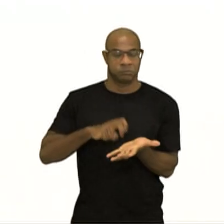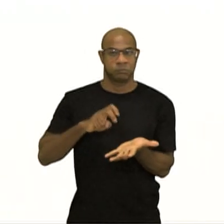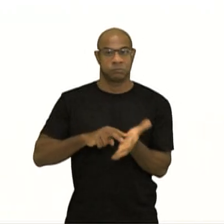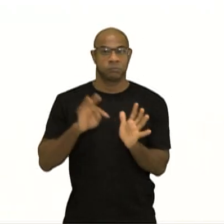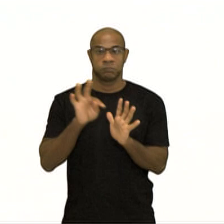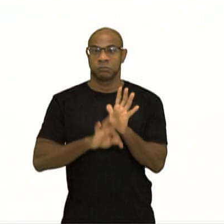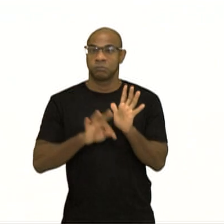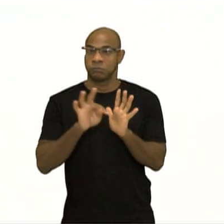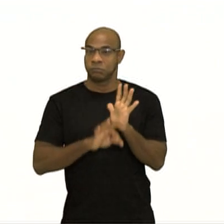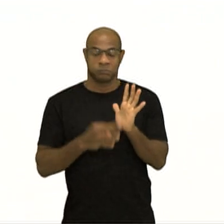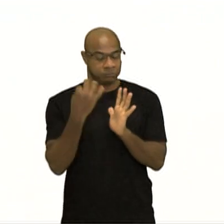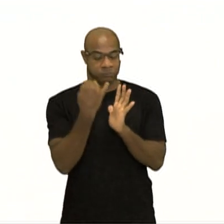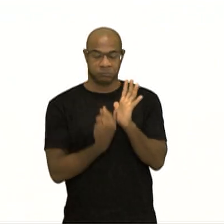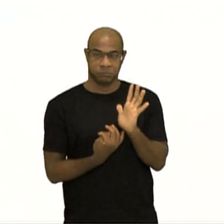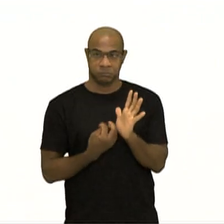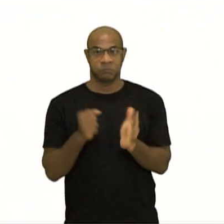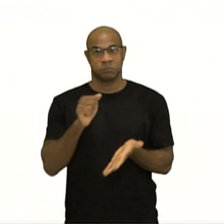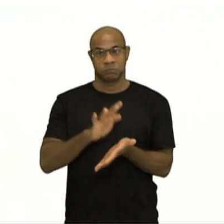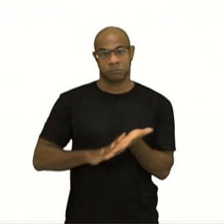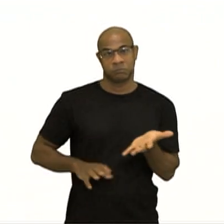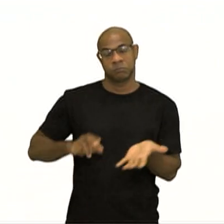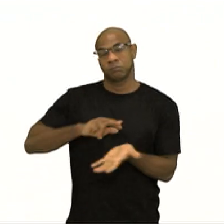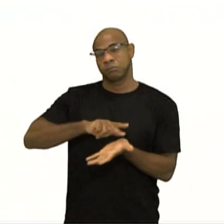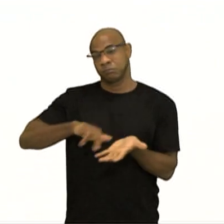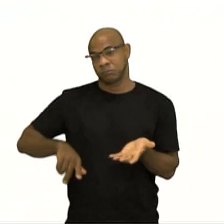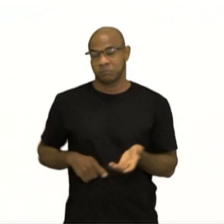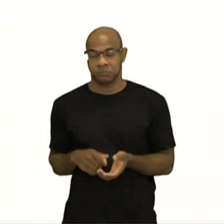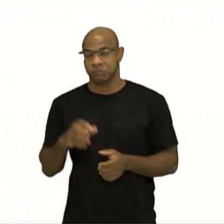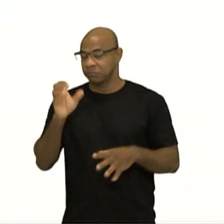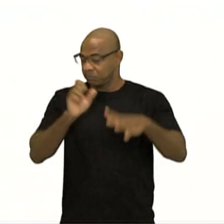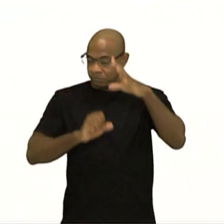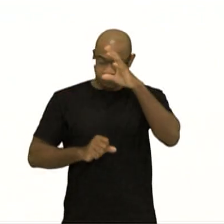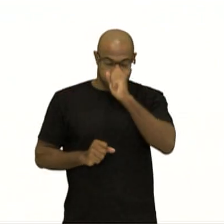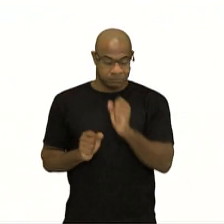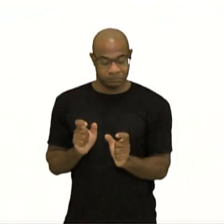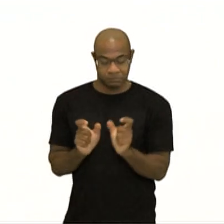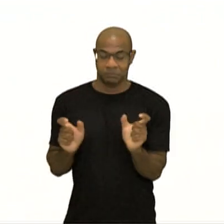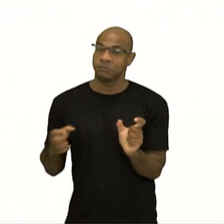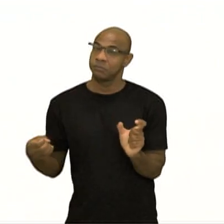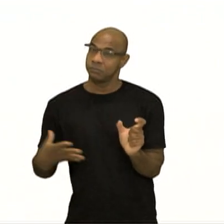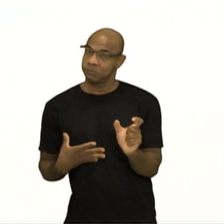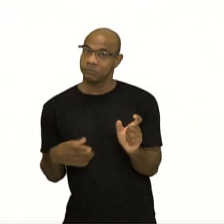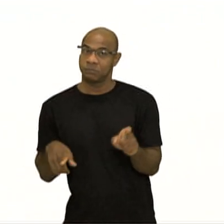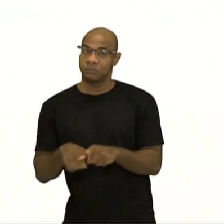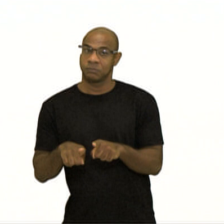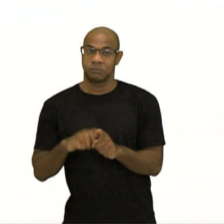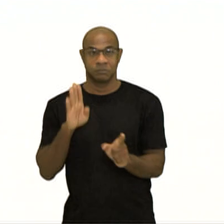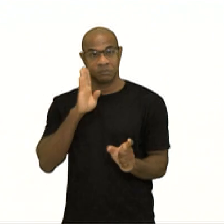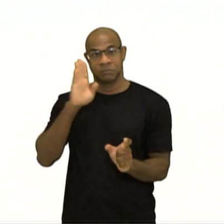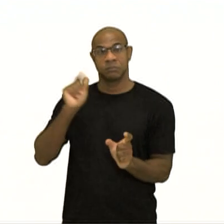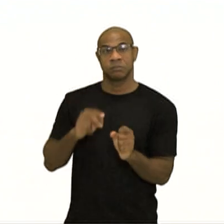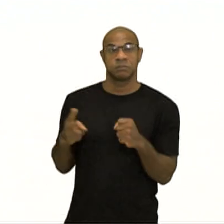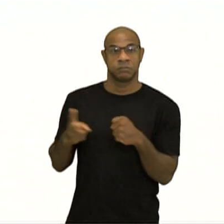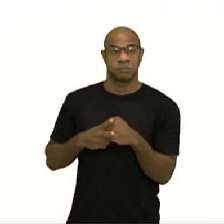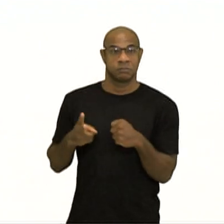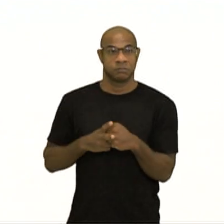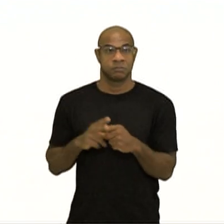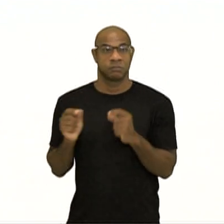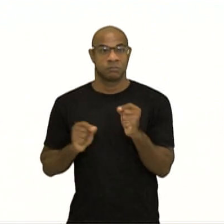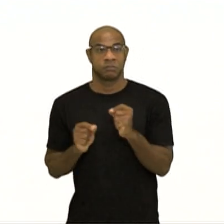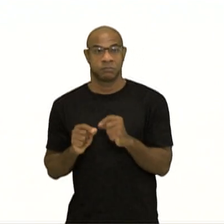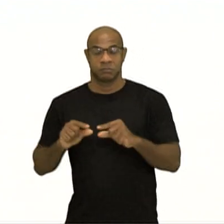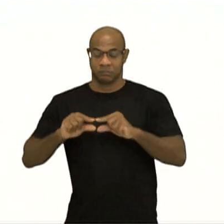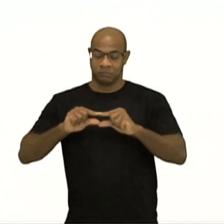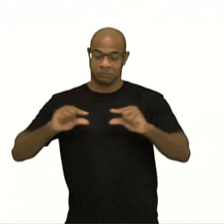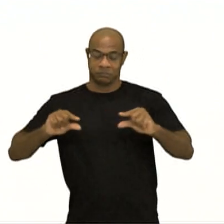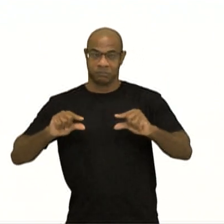e exercícios diversos. Hoje nós vamos aprender bastante palavra nova, tá? Principalmente os verbos frasais. Olha, eu vou